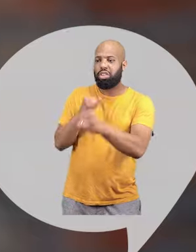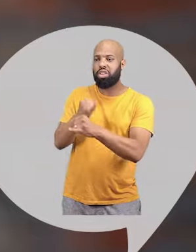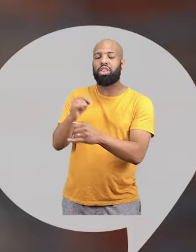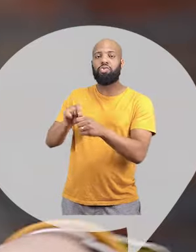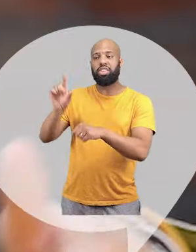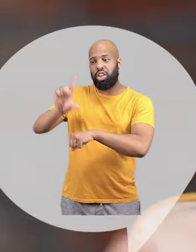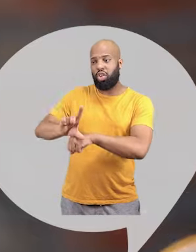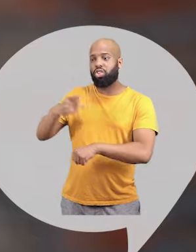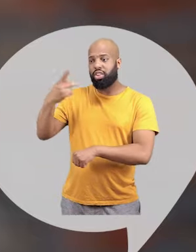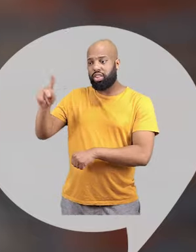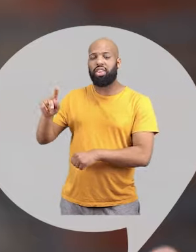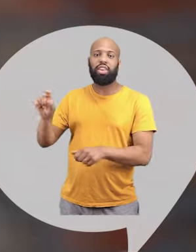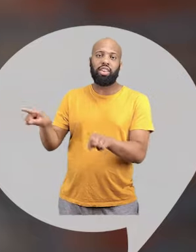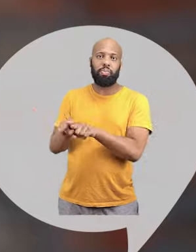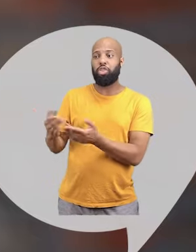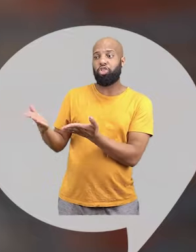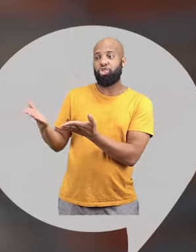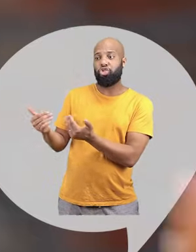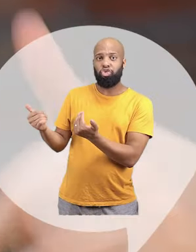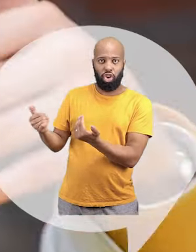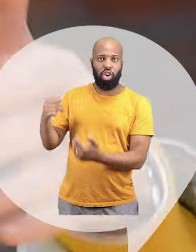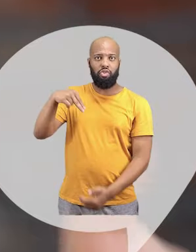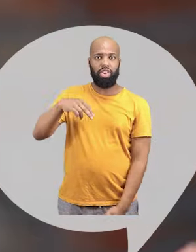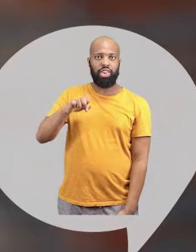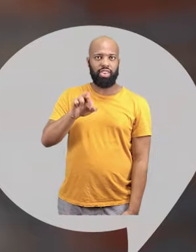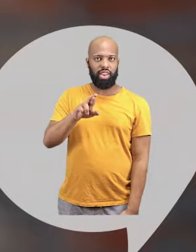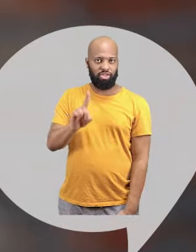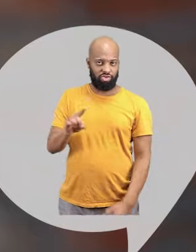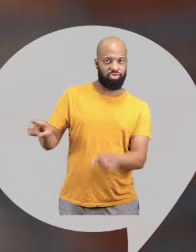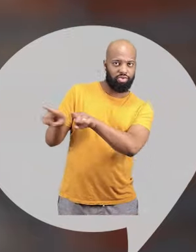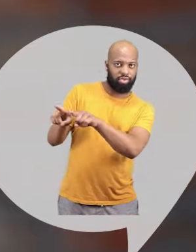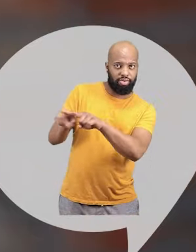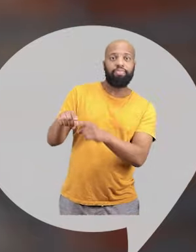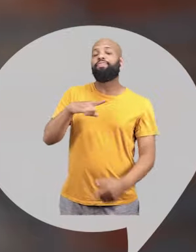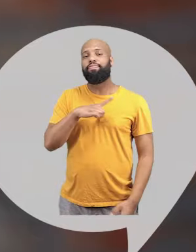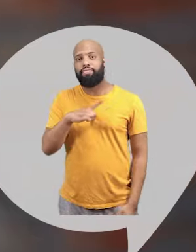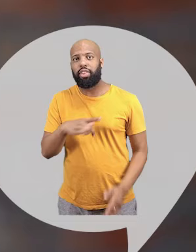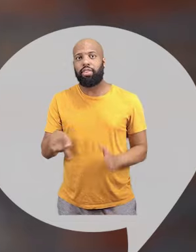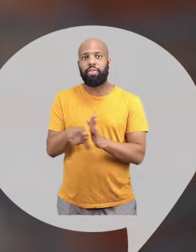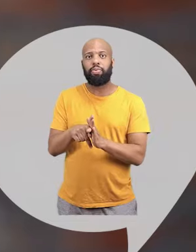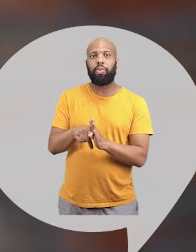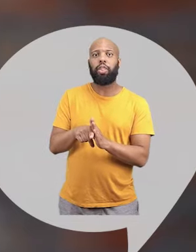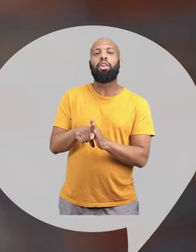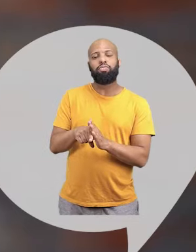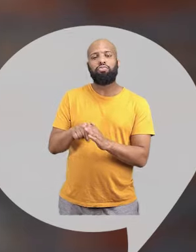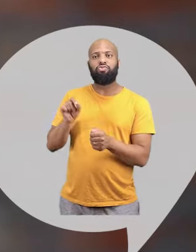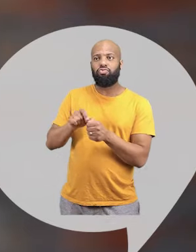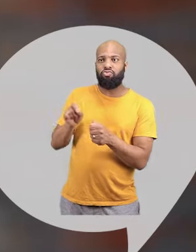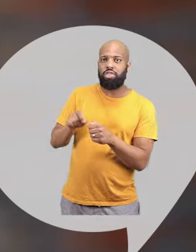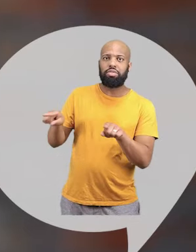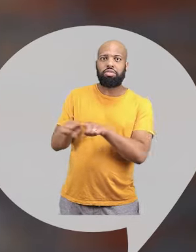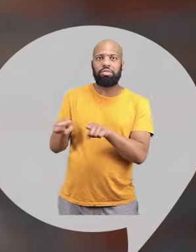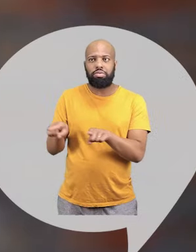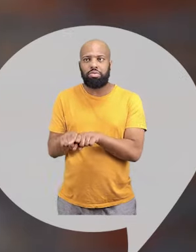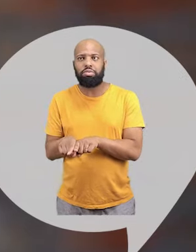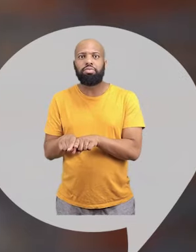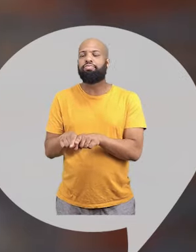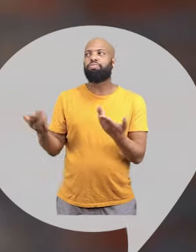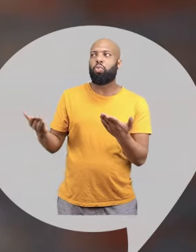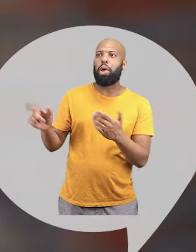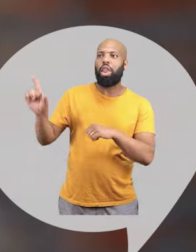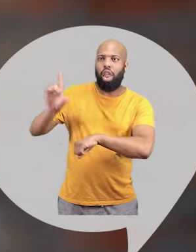fazer uma loja e ele tem uma loja dele já vem nerd por exemplo a partir da do blog viram podcast